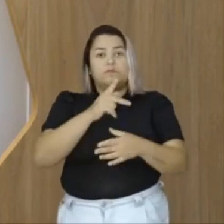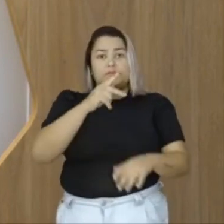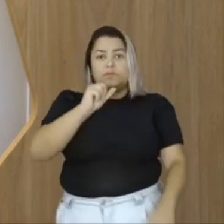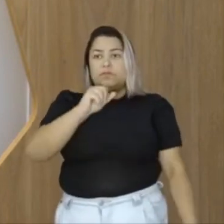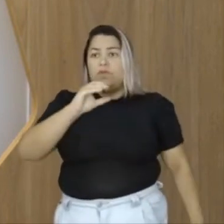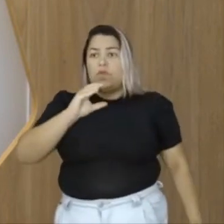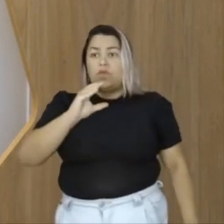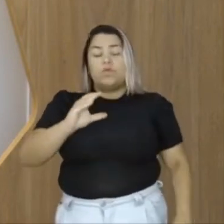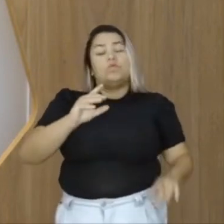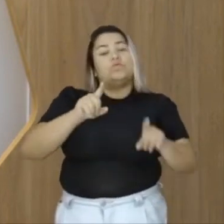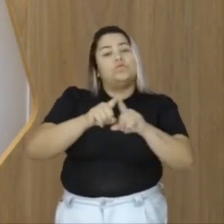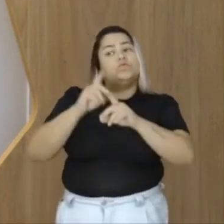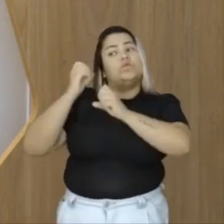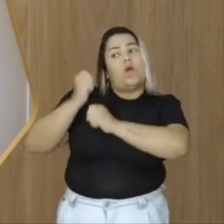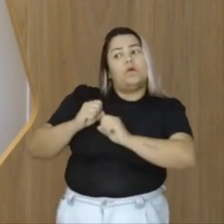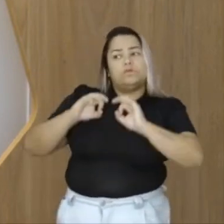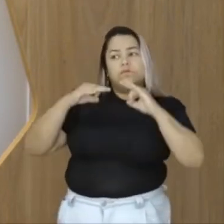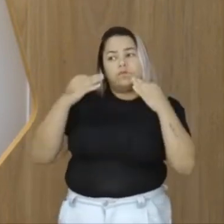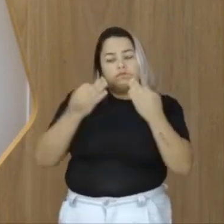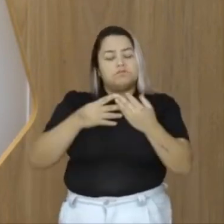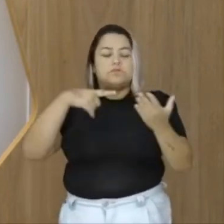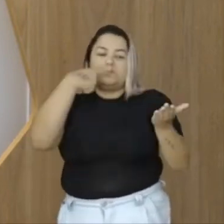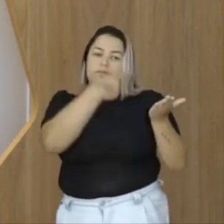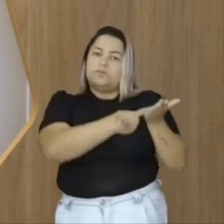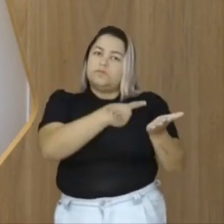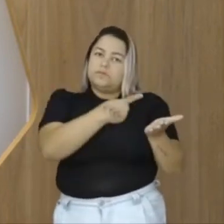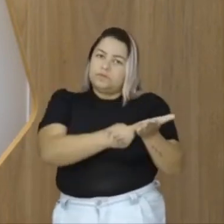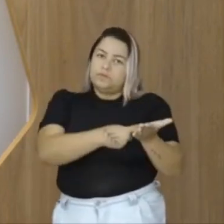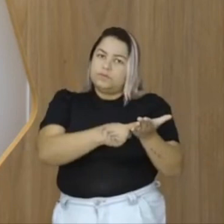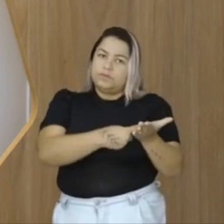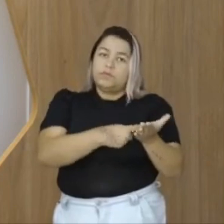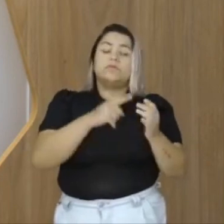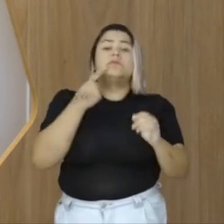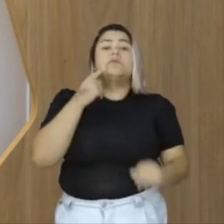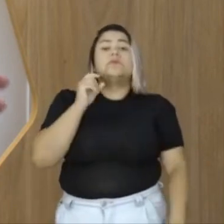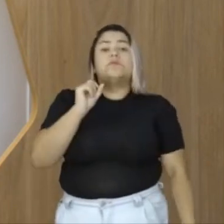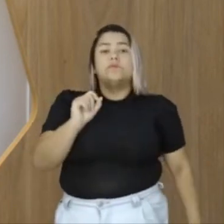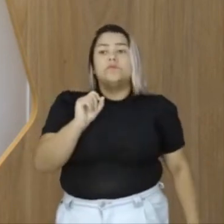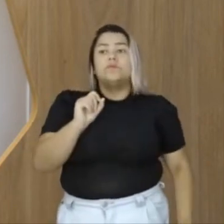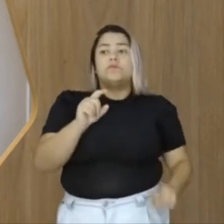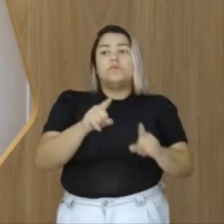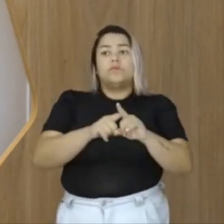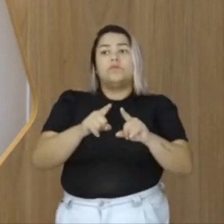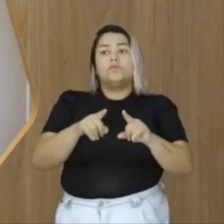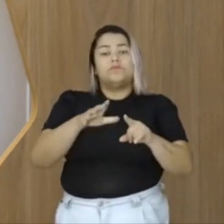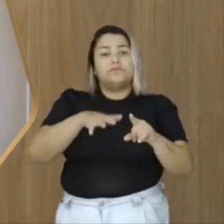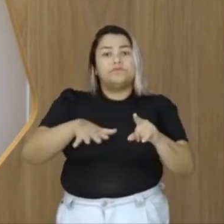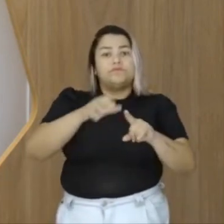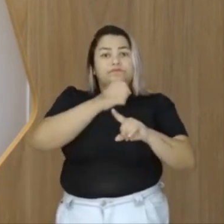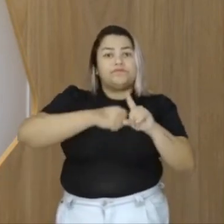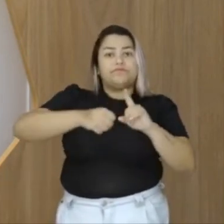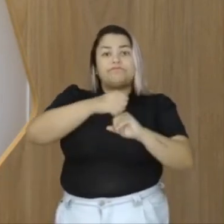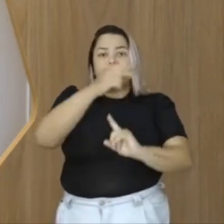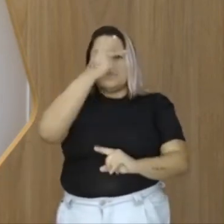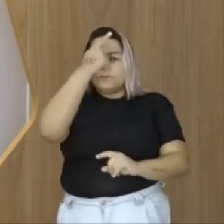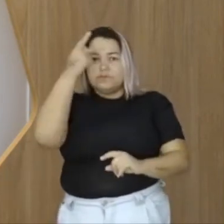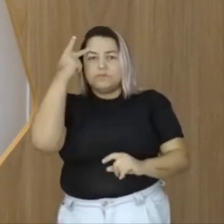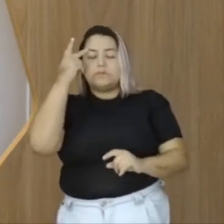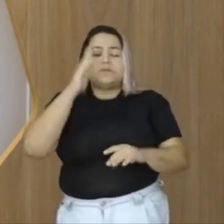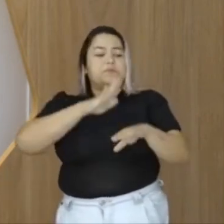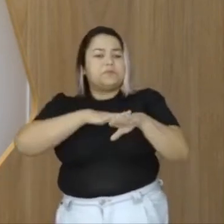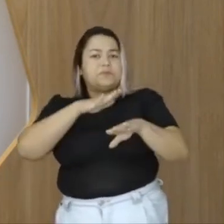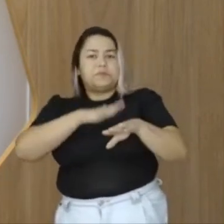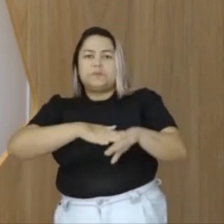Família. E isso já mostra o compromisso do presidente Lula, sabe, com a área social do Brasil, com as pessoas que mais